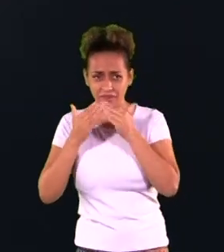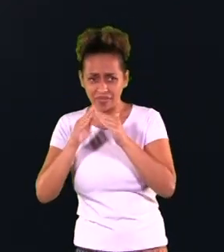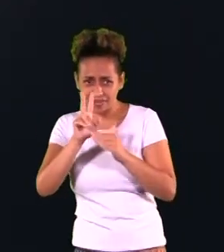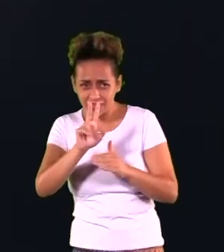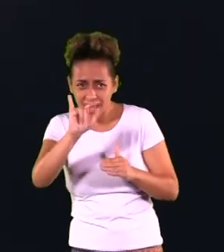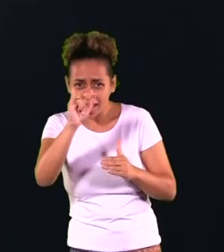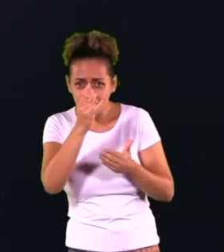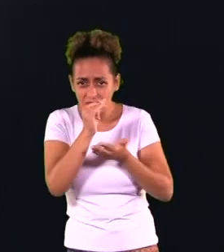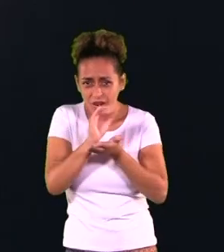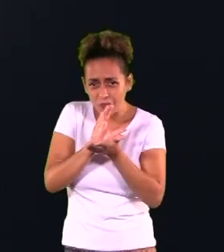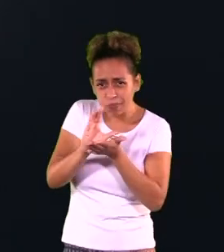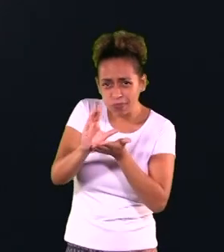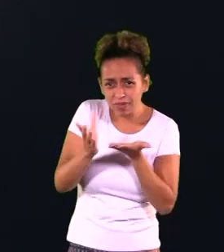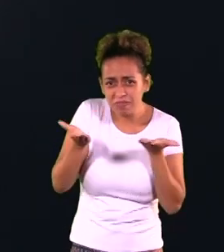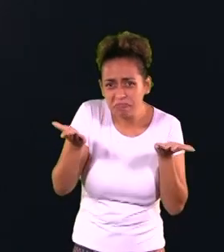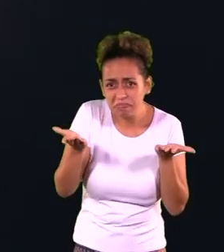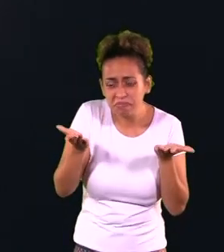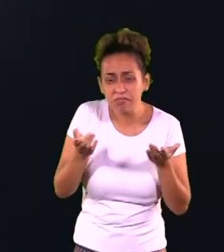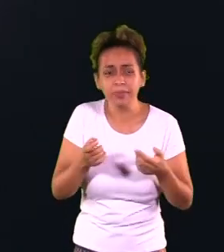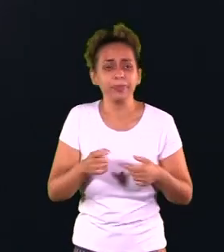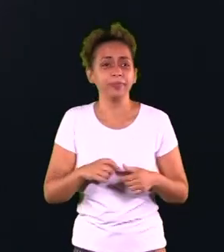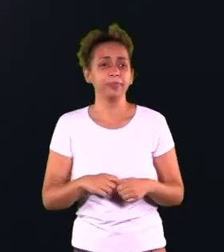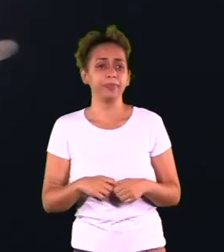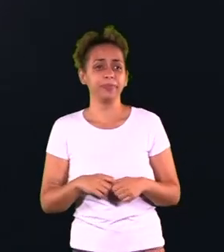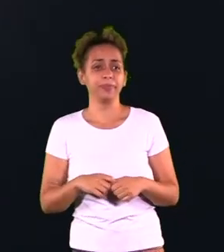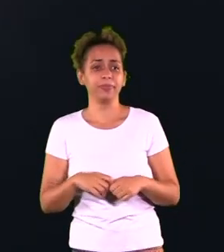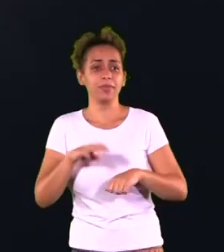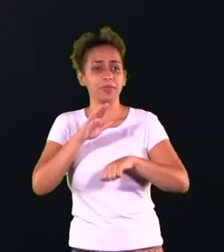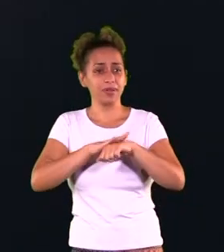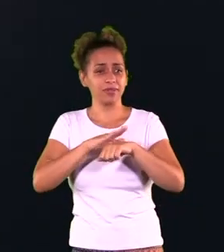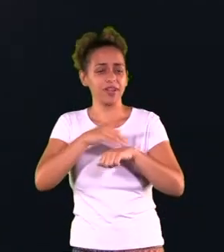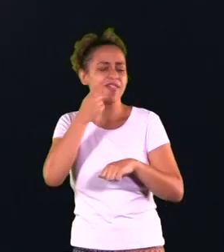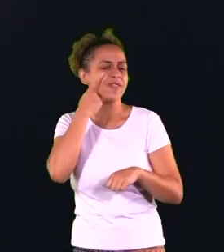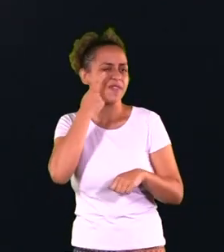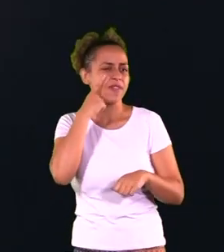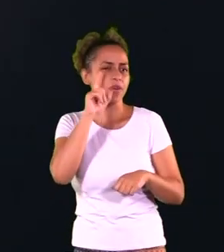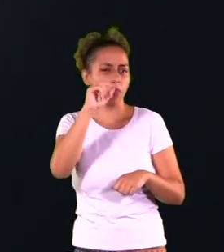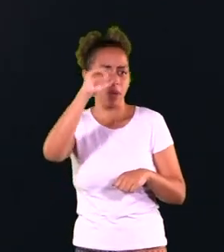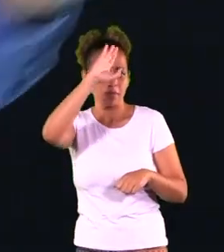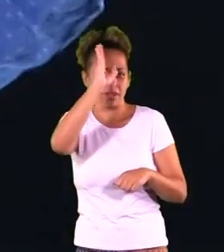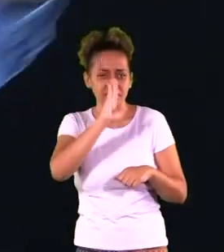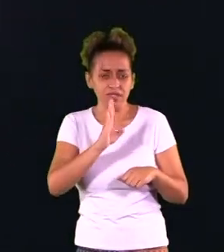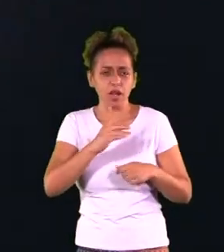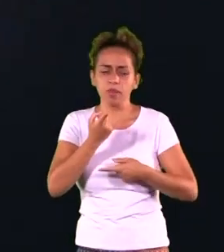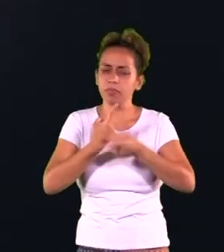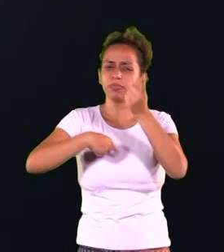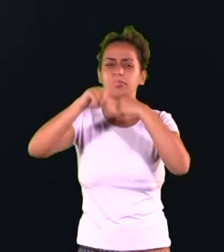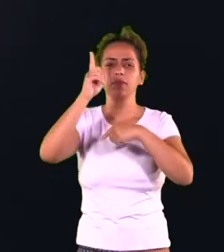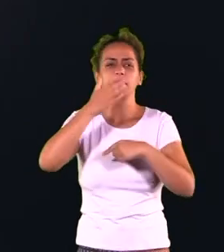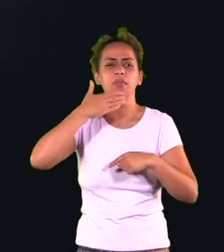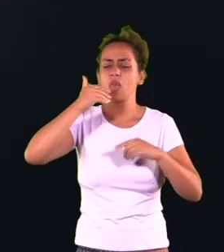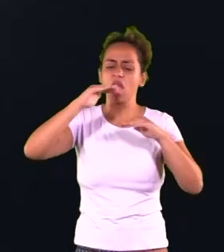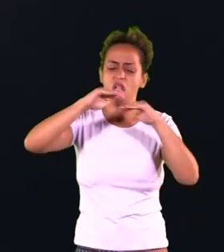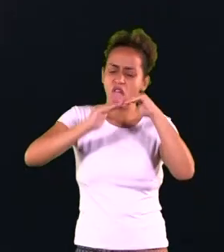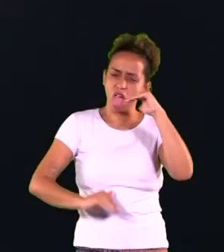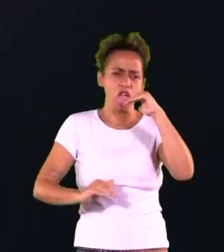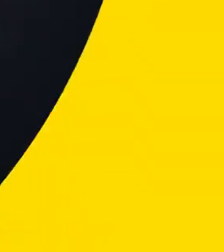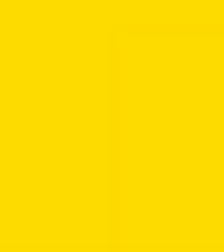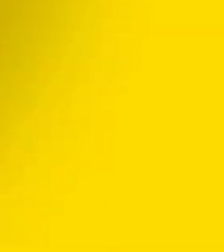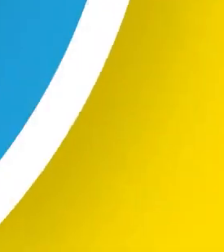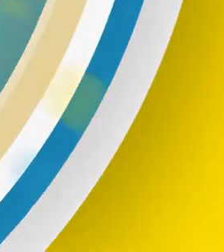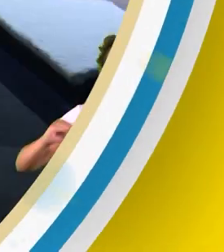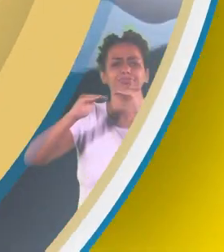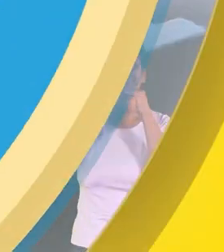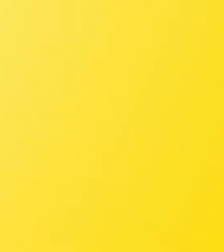isso vocês viram um país muito melhor e bem menos desigual Esse é o meu desafio a todos